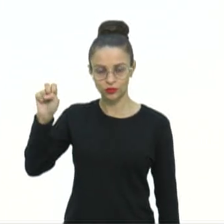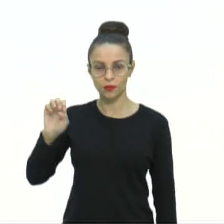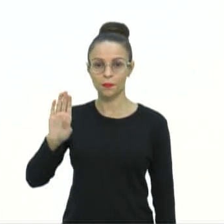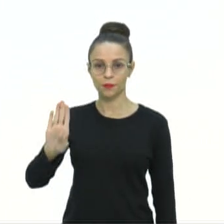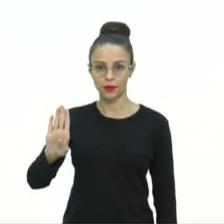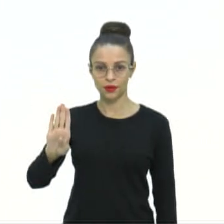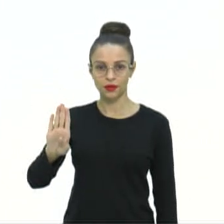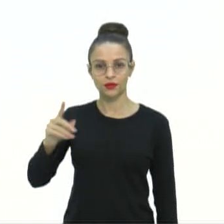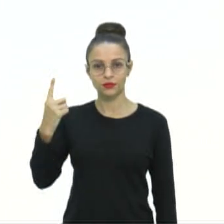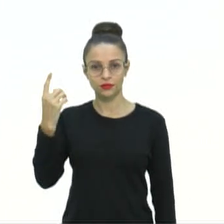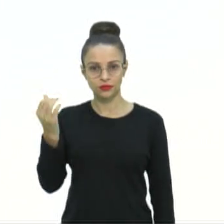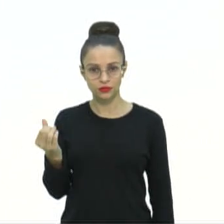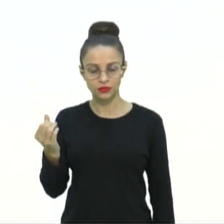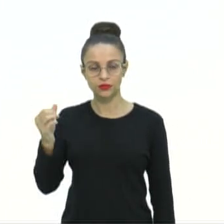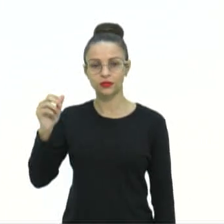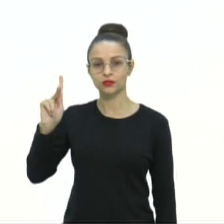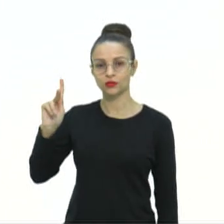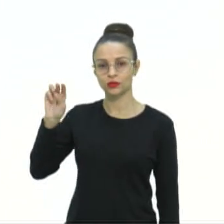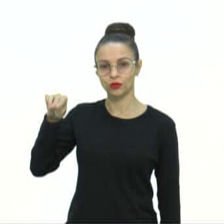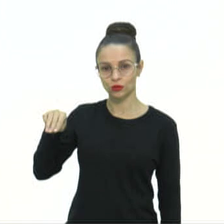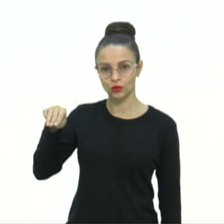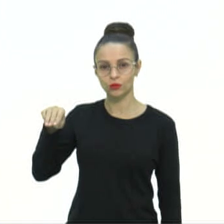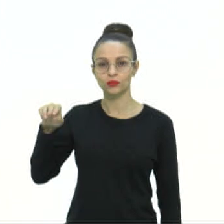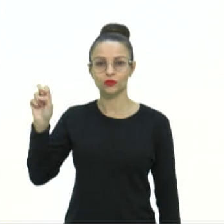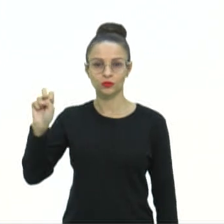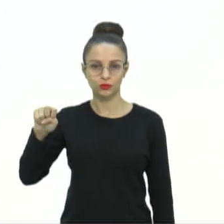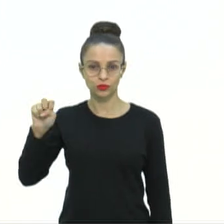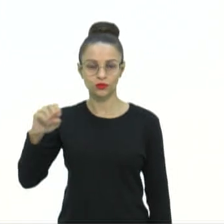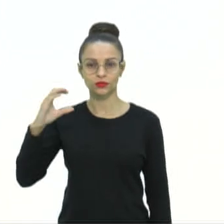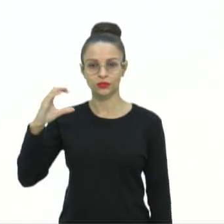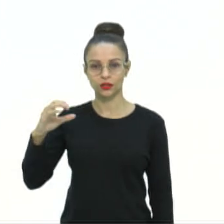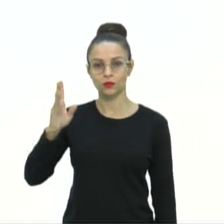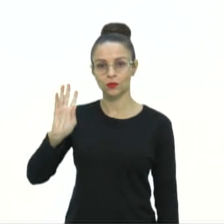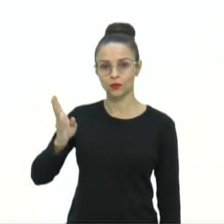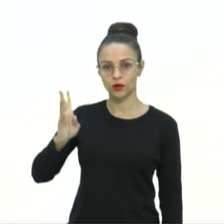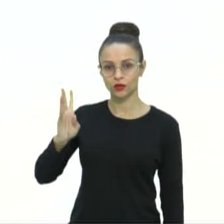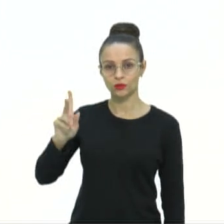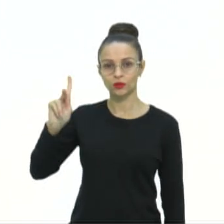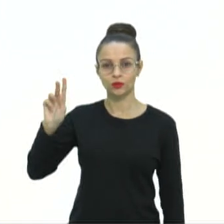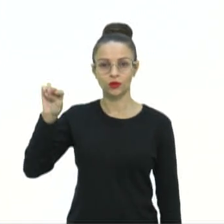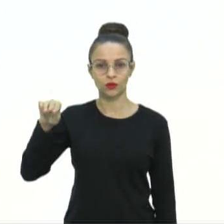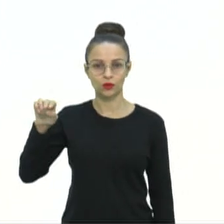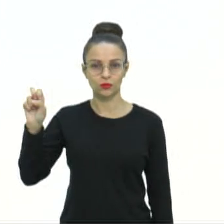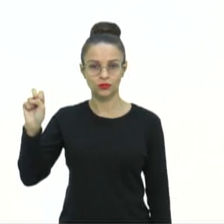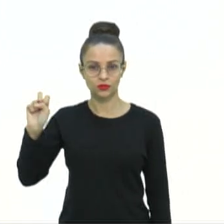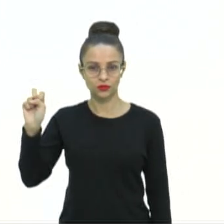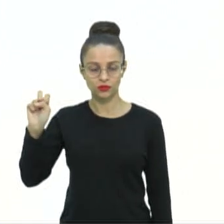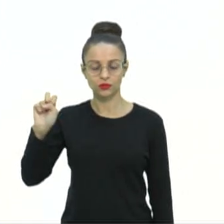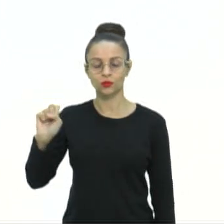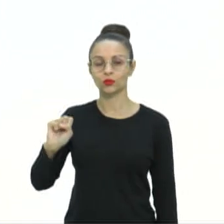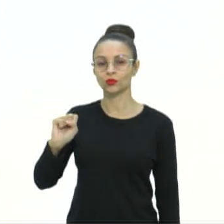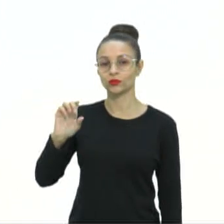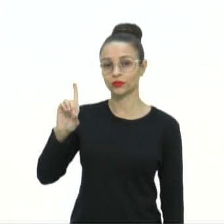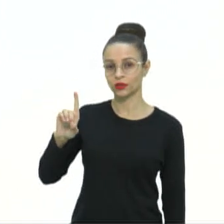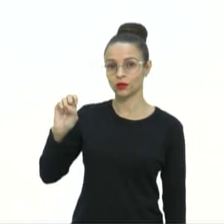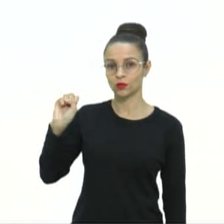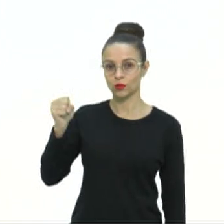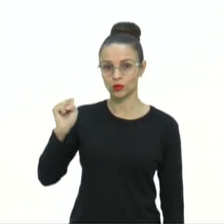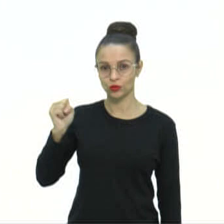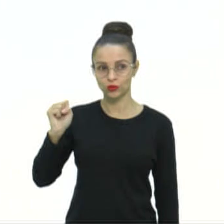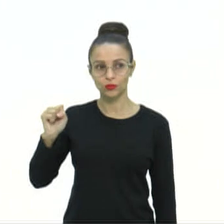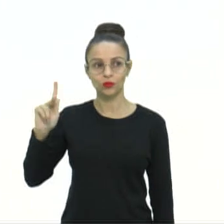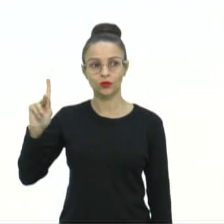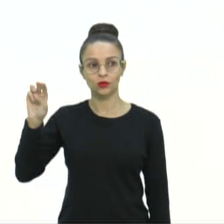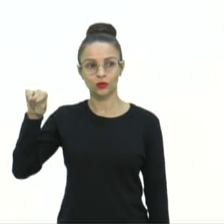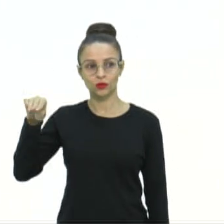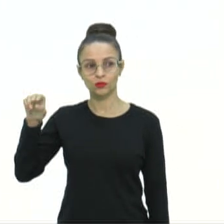B, 16 km por segundo, item C, 4.000 km por segundo, item D, 8.000 km por segundo, ou item